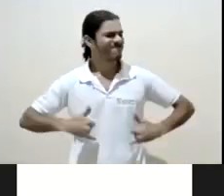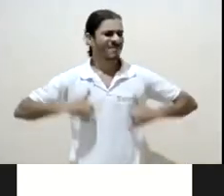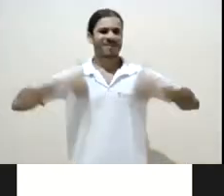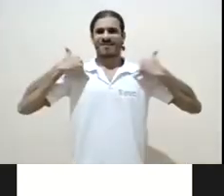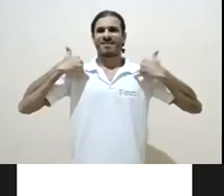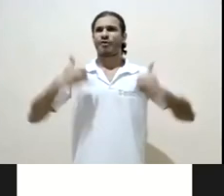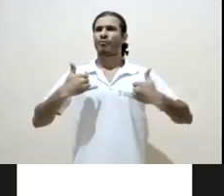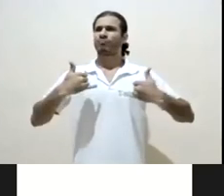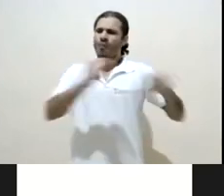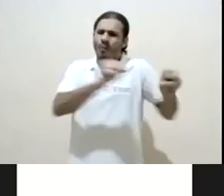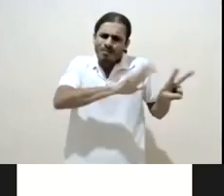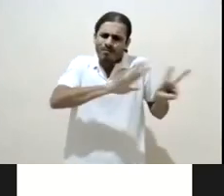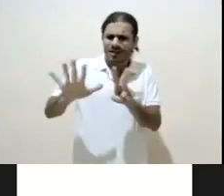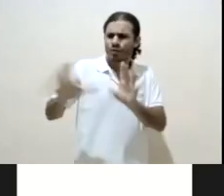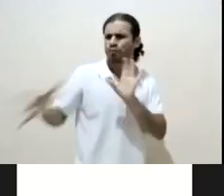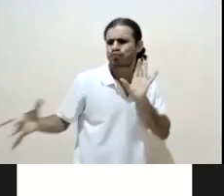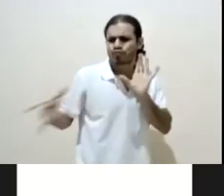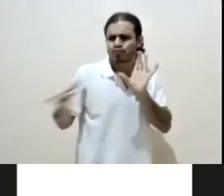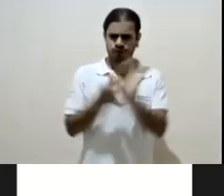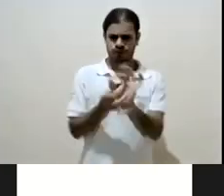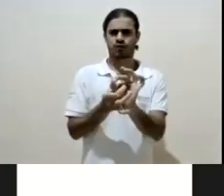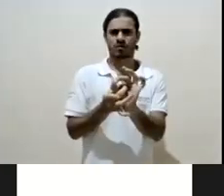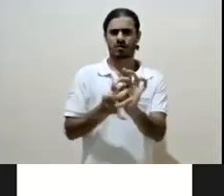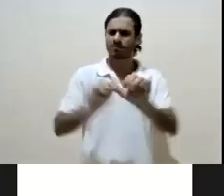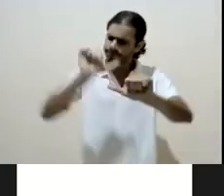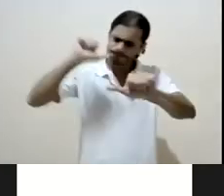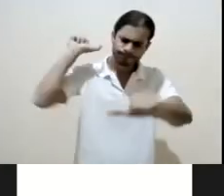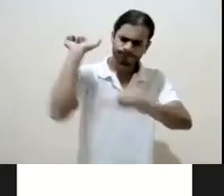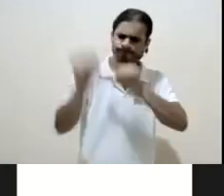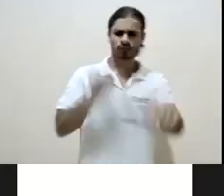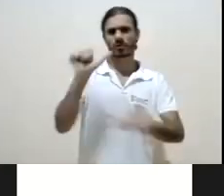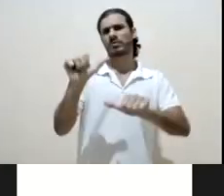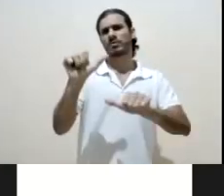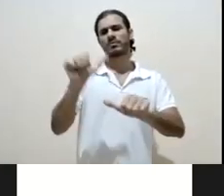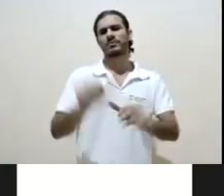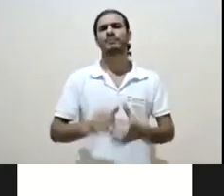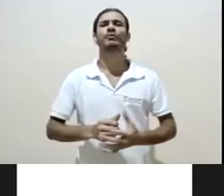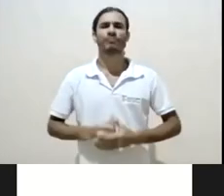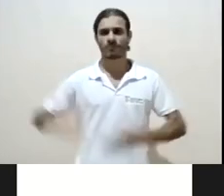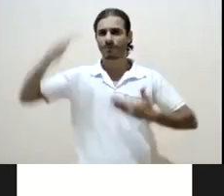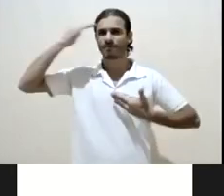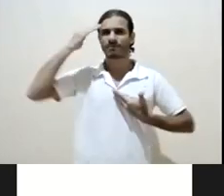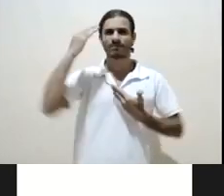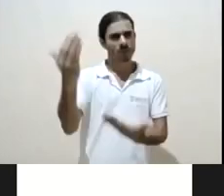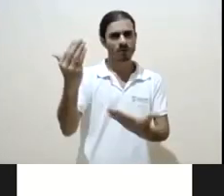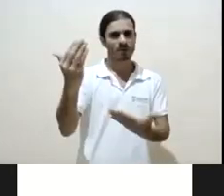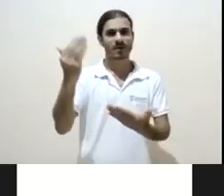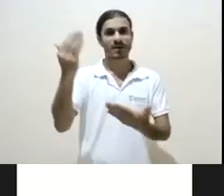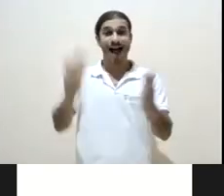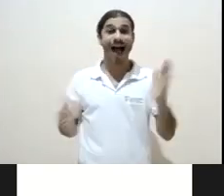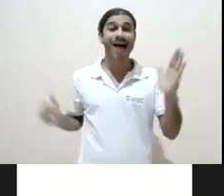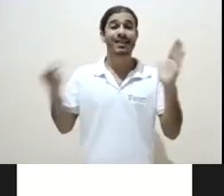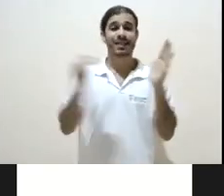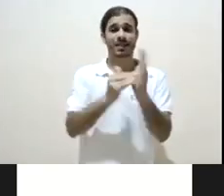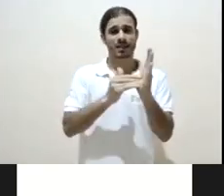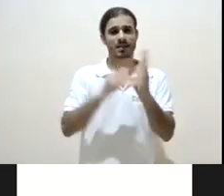uma jornada que transformou. Tá? Eu muito obrigado, até a próxima, e,